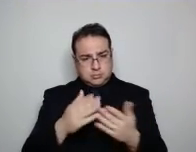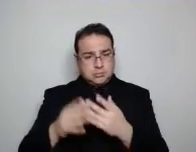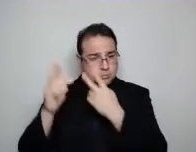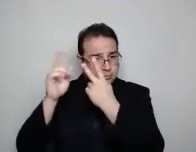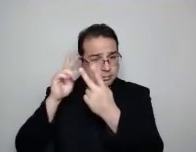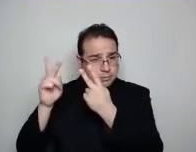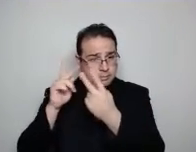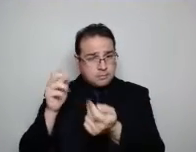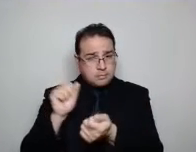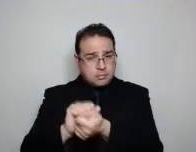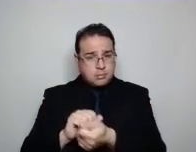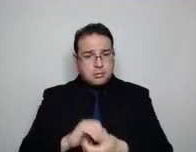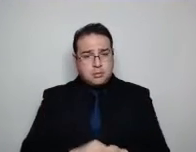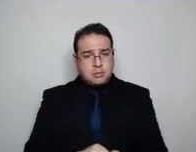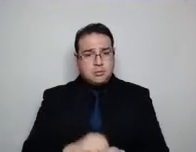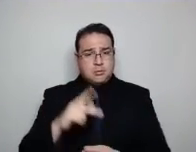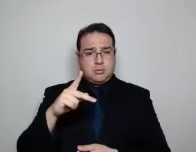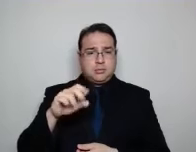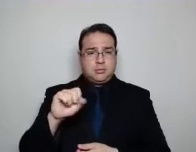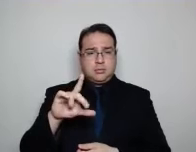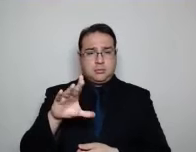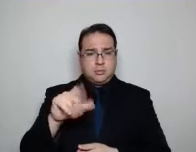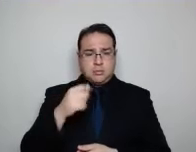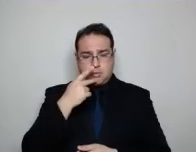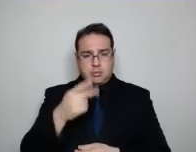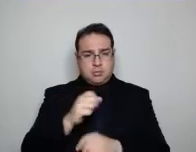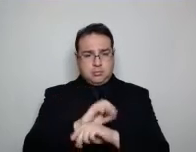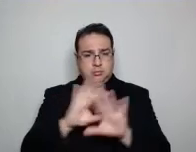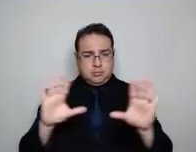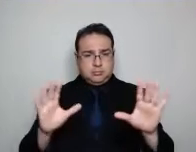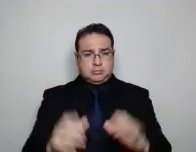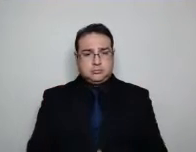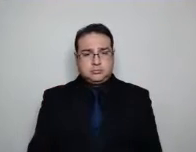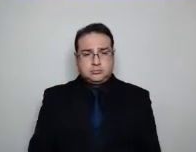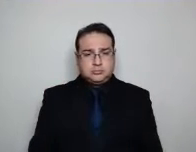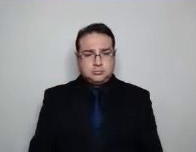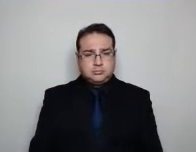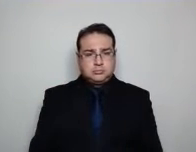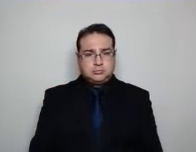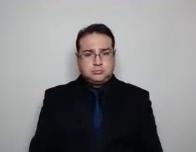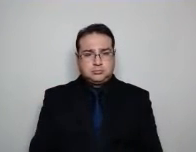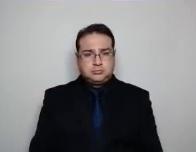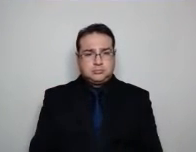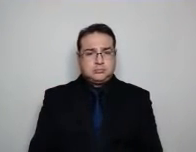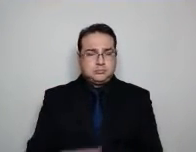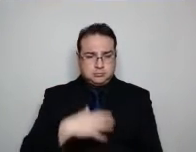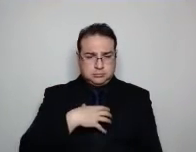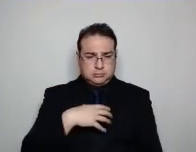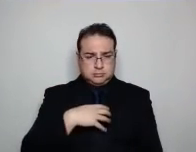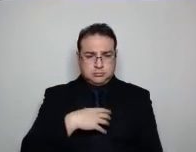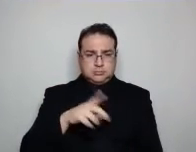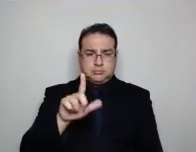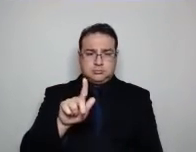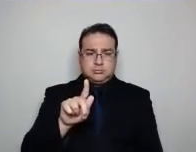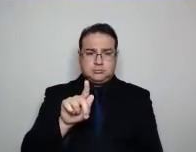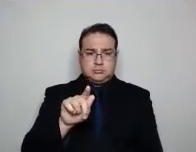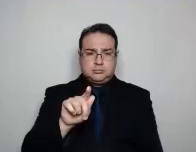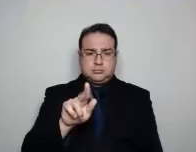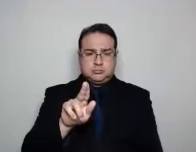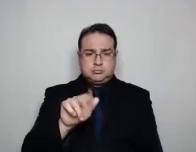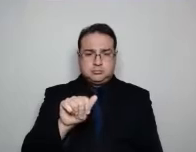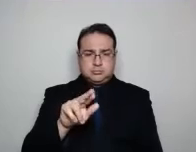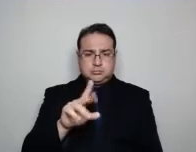A psicóloga já deixou muito claro que essa forma de guarda ela não é de interesse dos